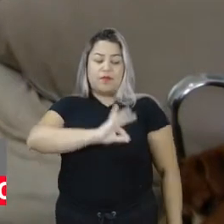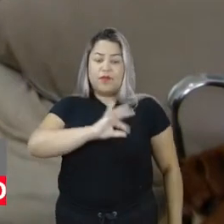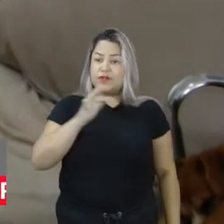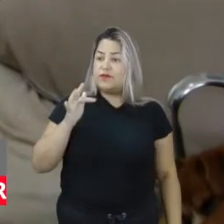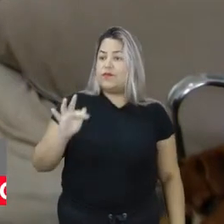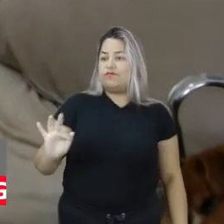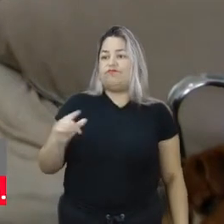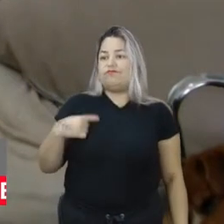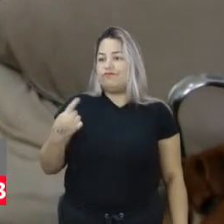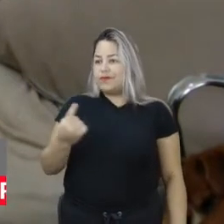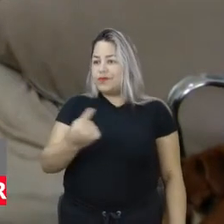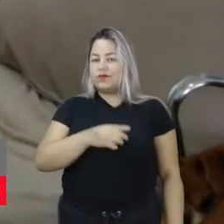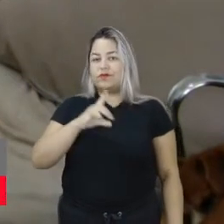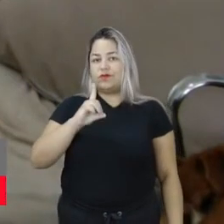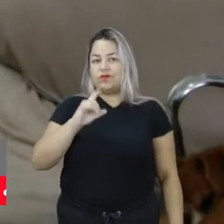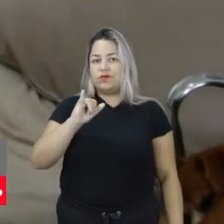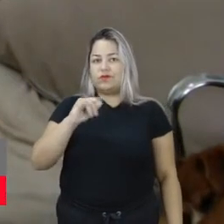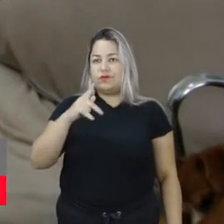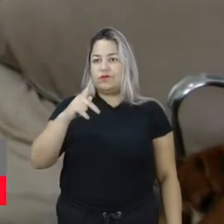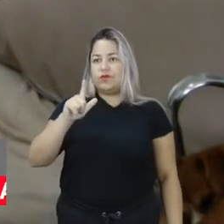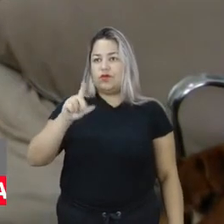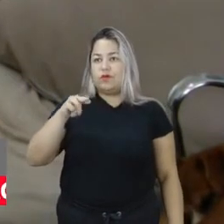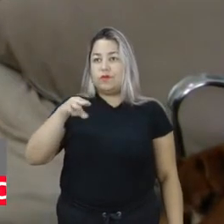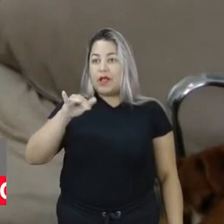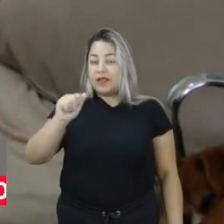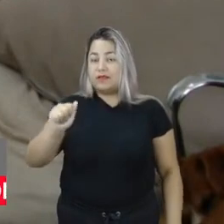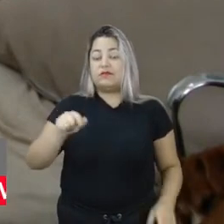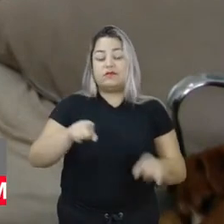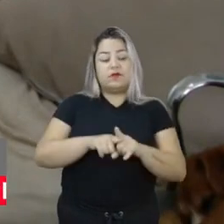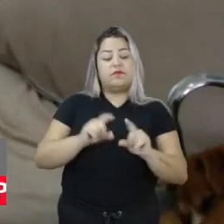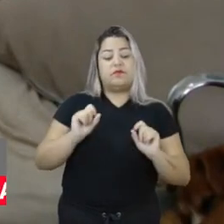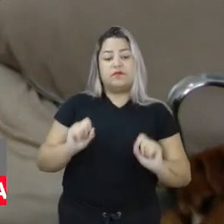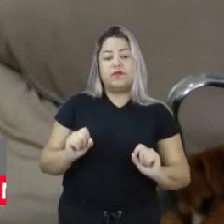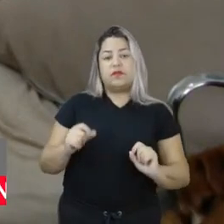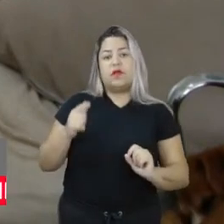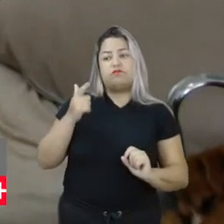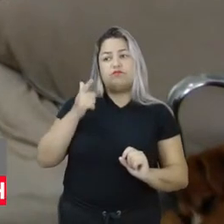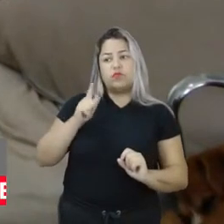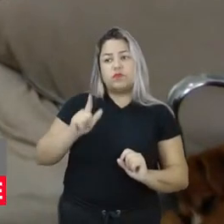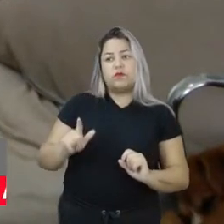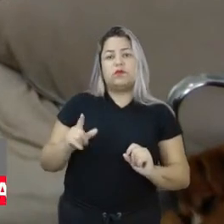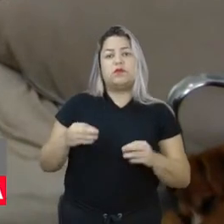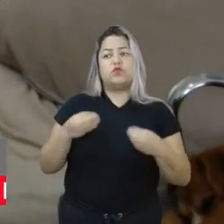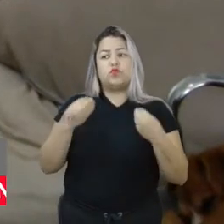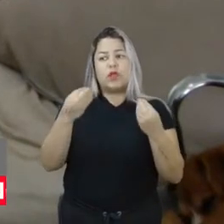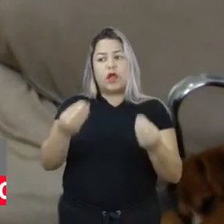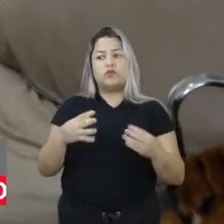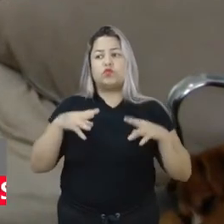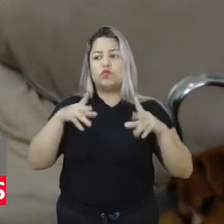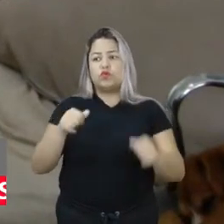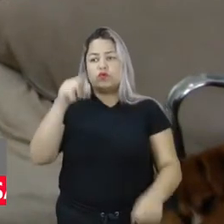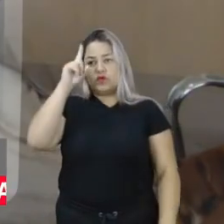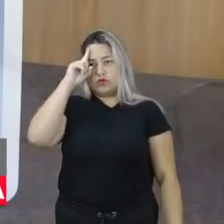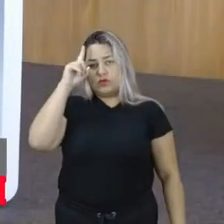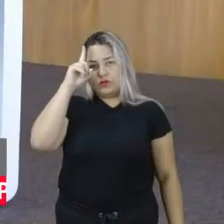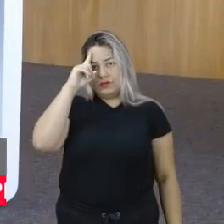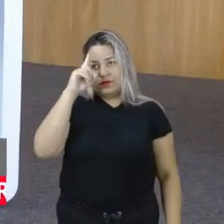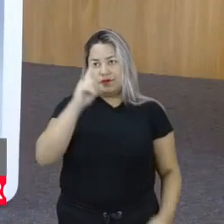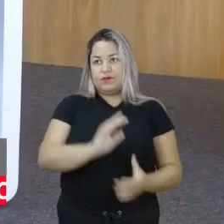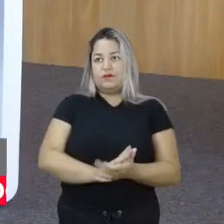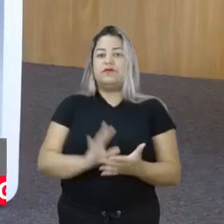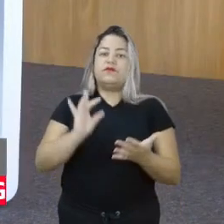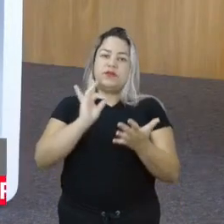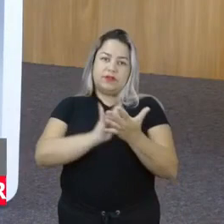e a nossa diplomacia trabalhando por outro, né? A demonstração de que isso está sendo superado está sendo dada todos os dias, Amanda.